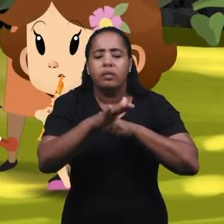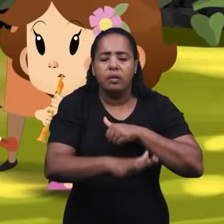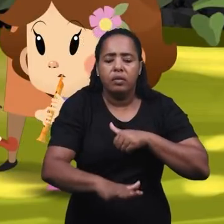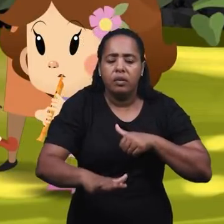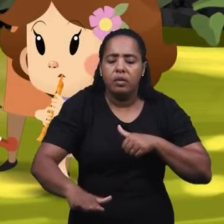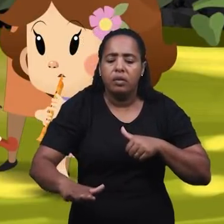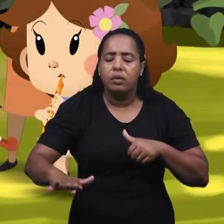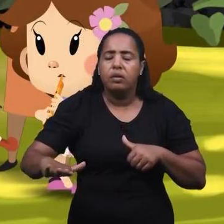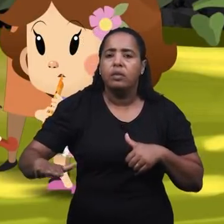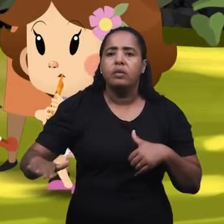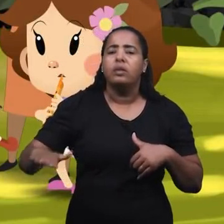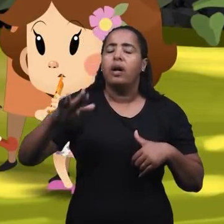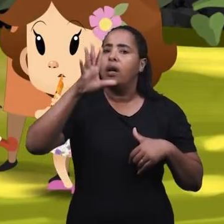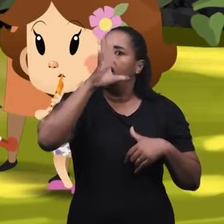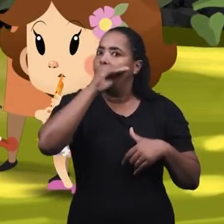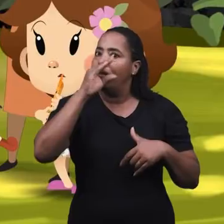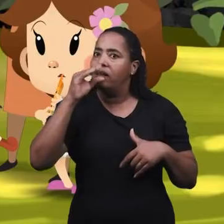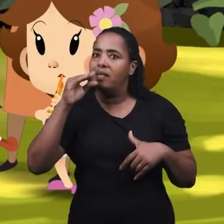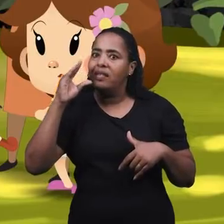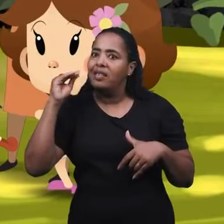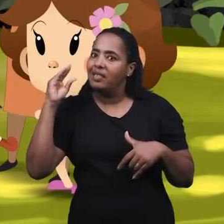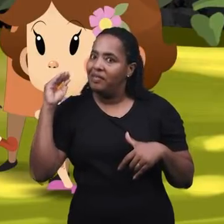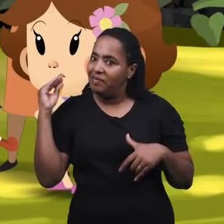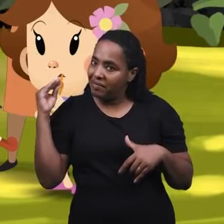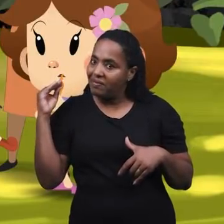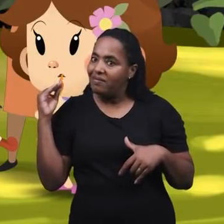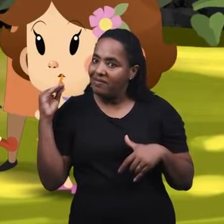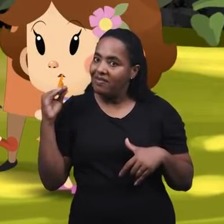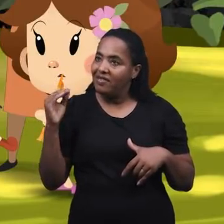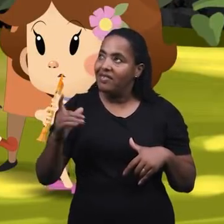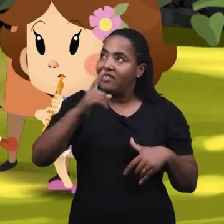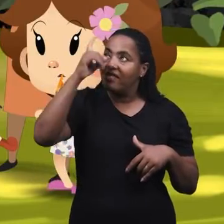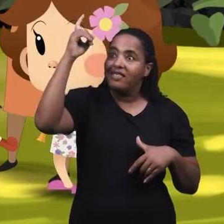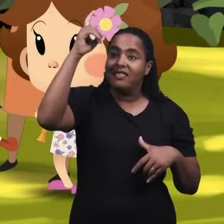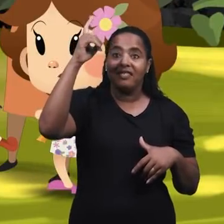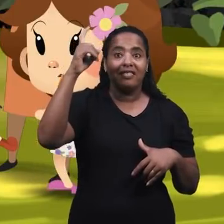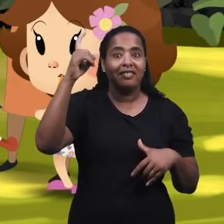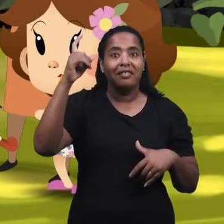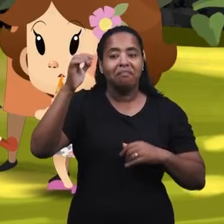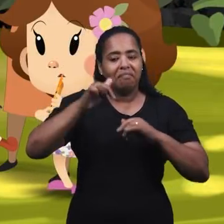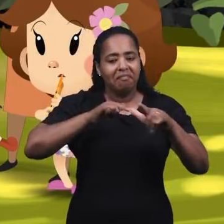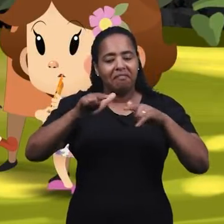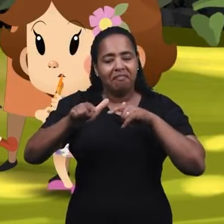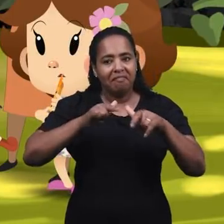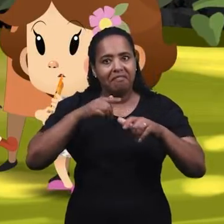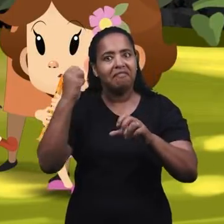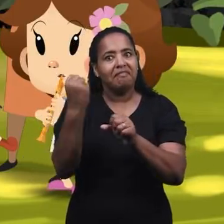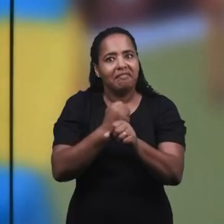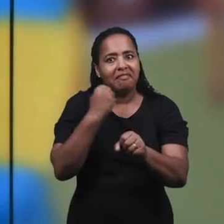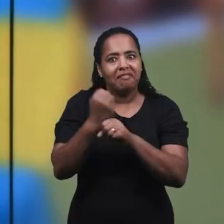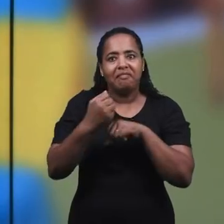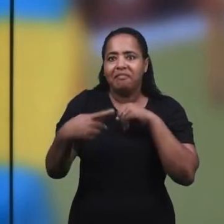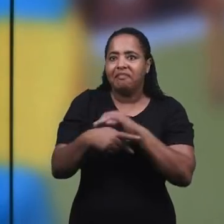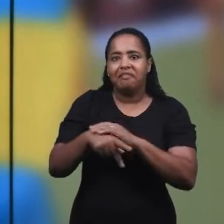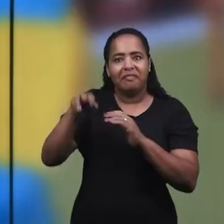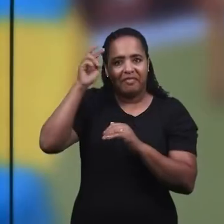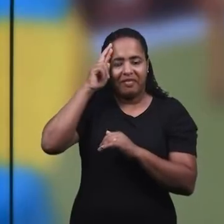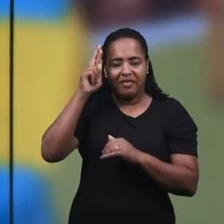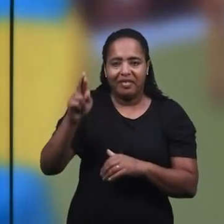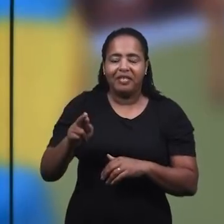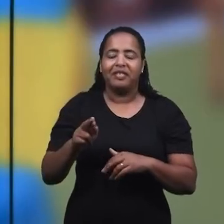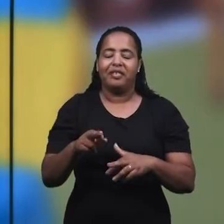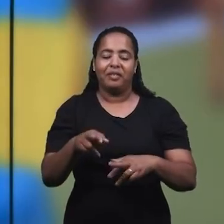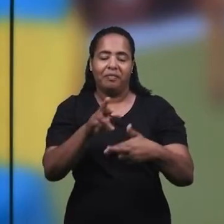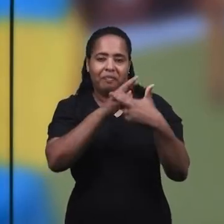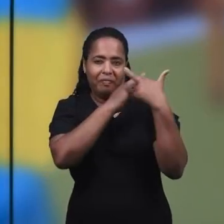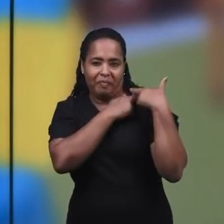crianças, intermediários, adolescentes, adultos para trabalhar na sua obra. O dono